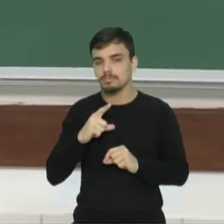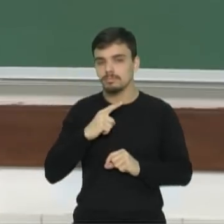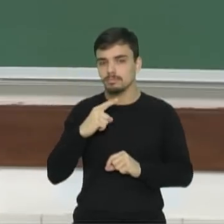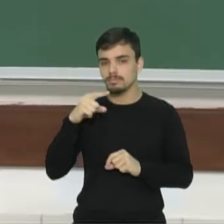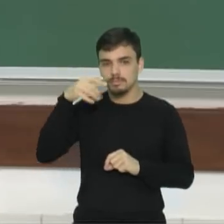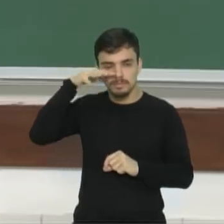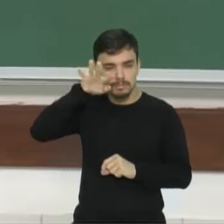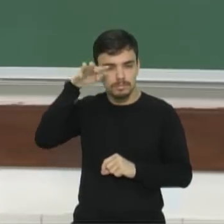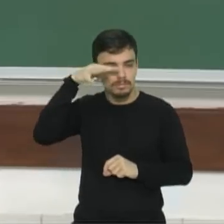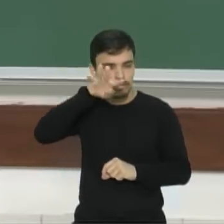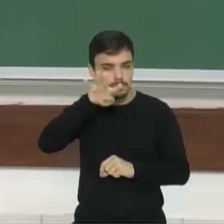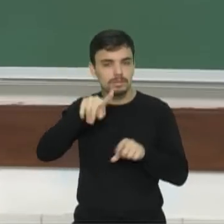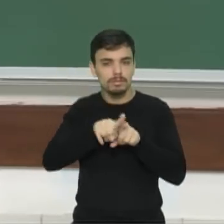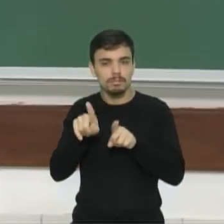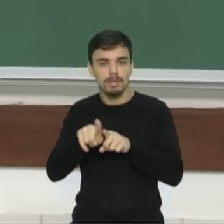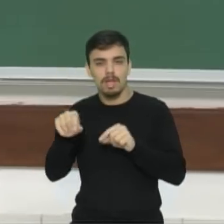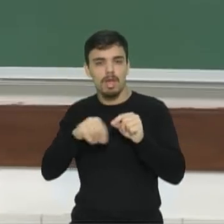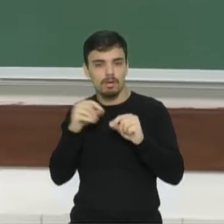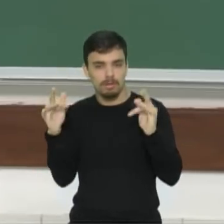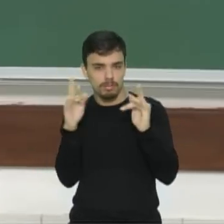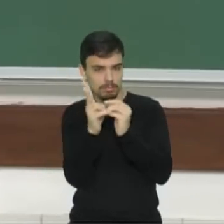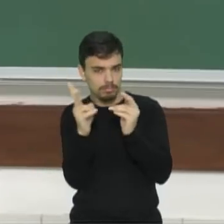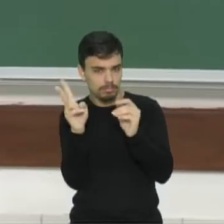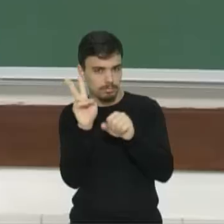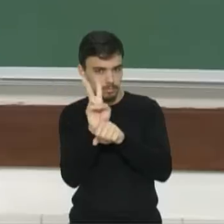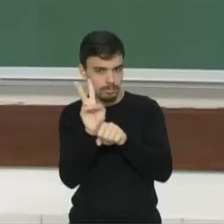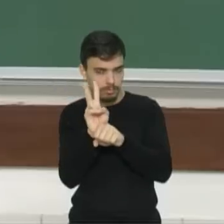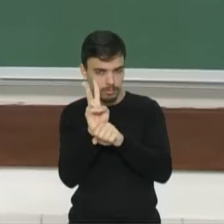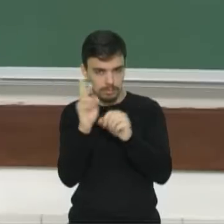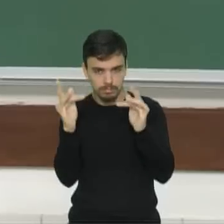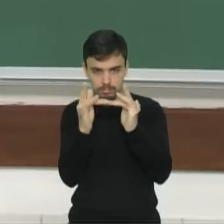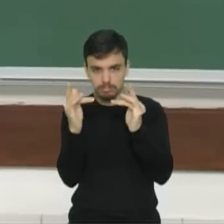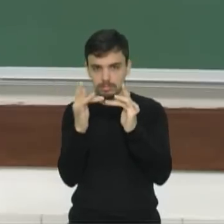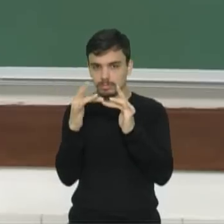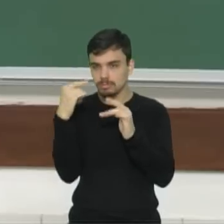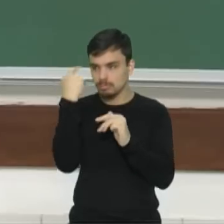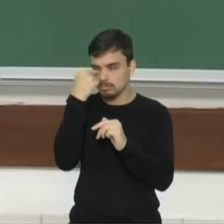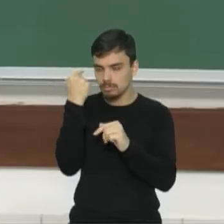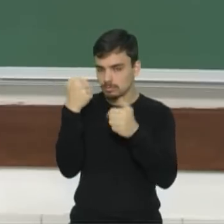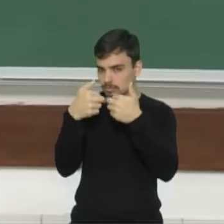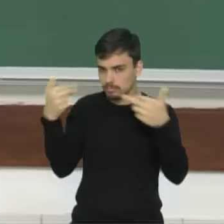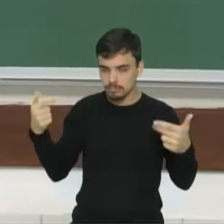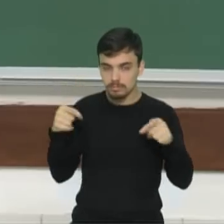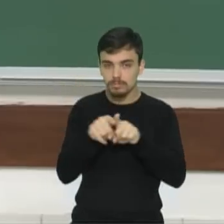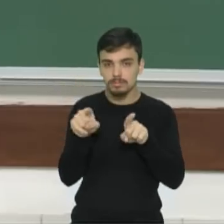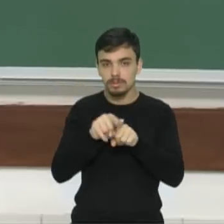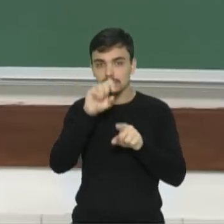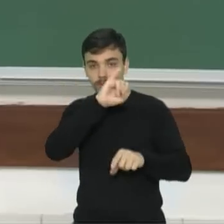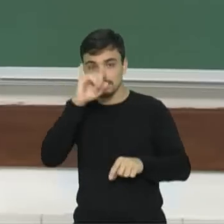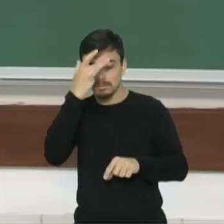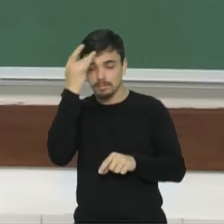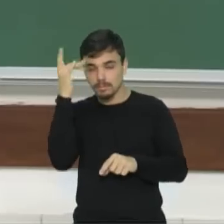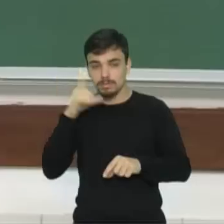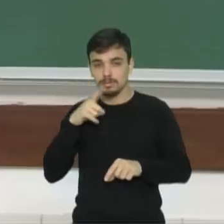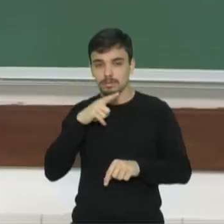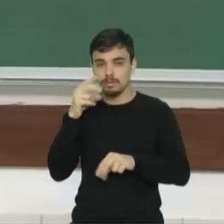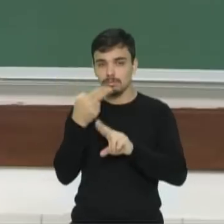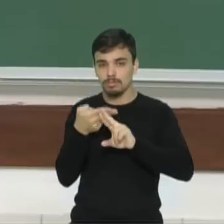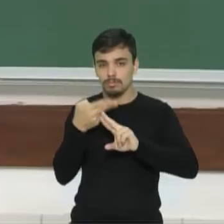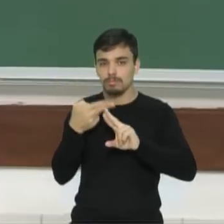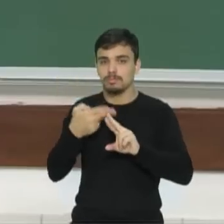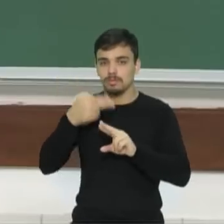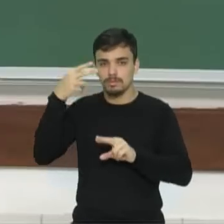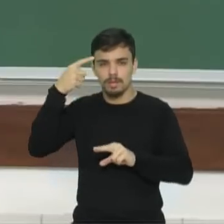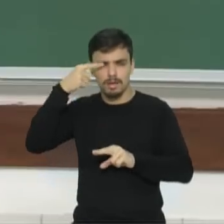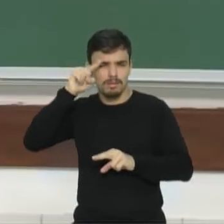E quem tem o hábito de usar as máscaras de cílios, né? E aí acaba resistindo à vontade de